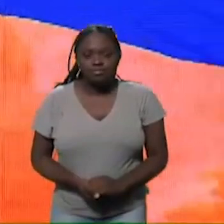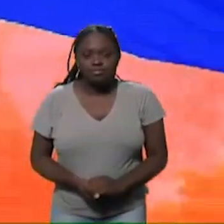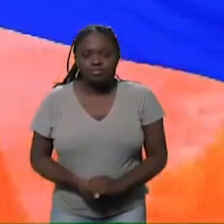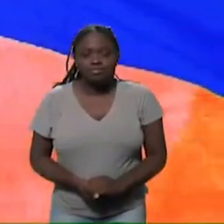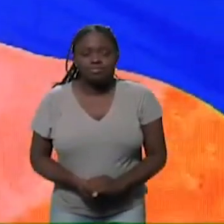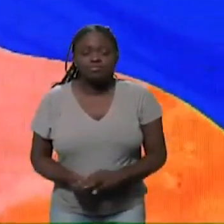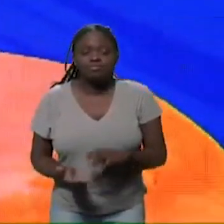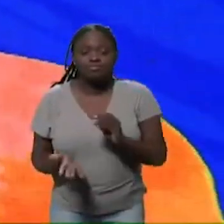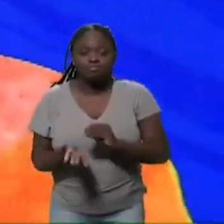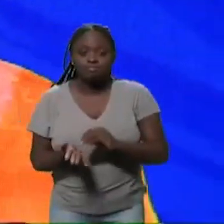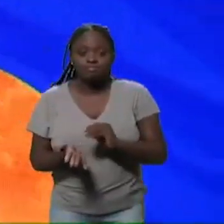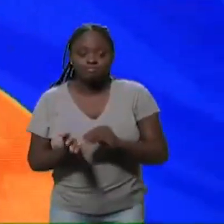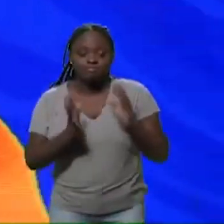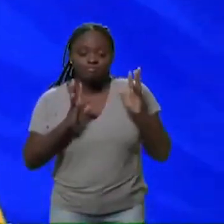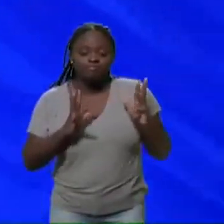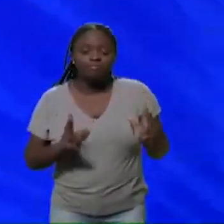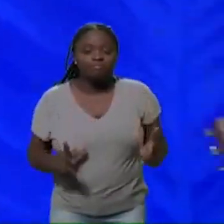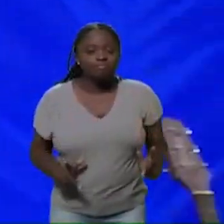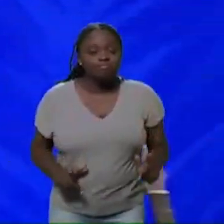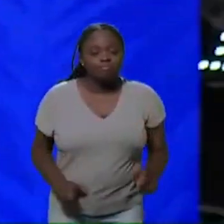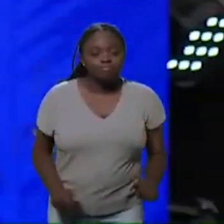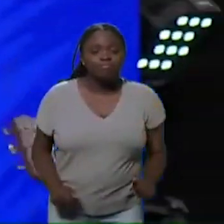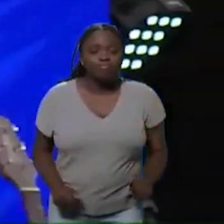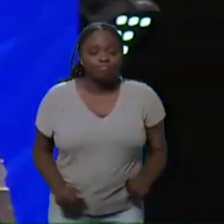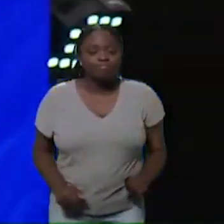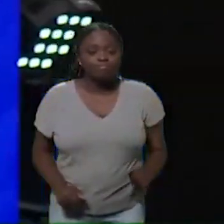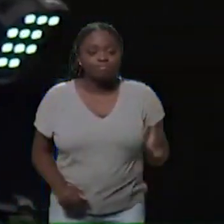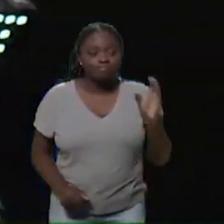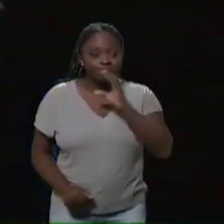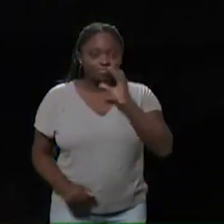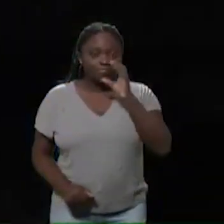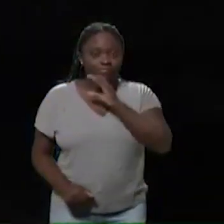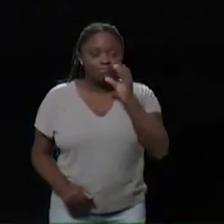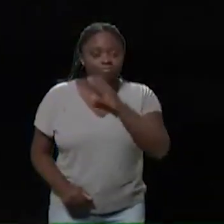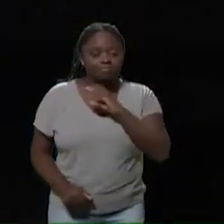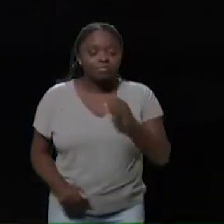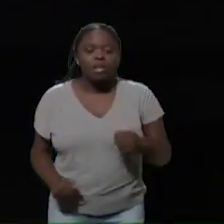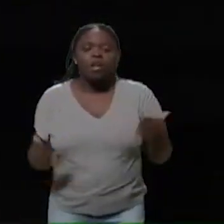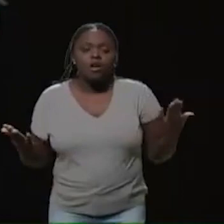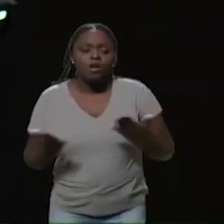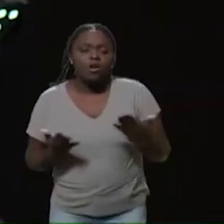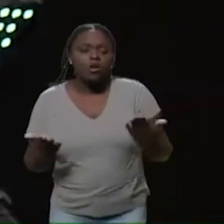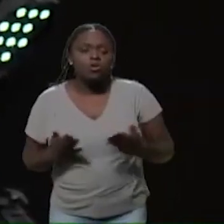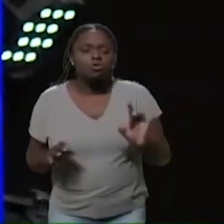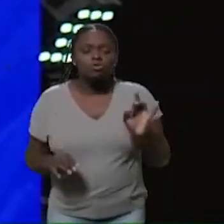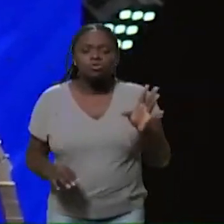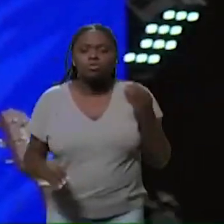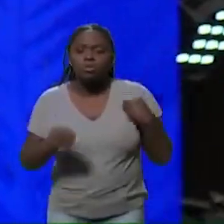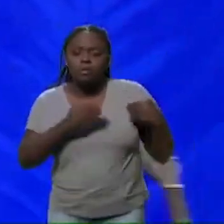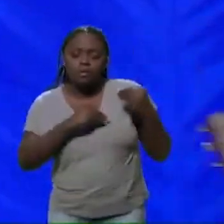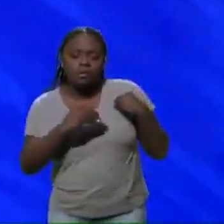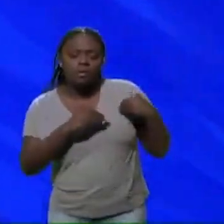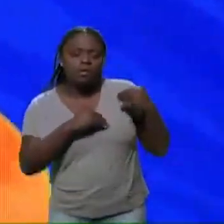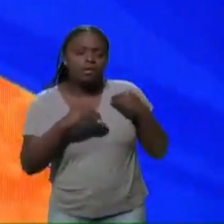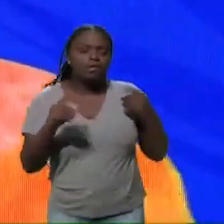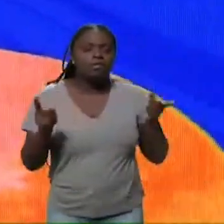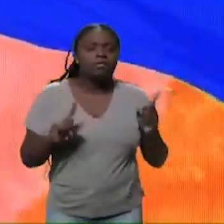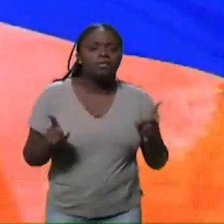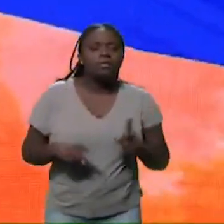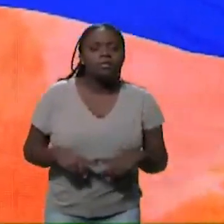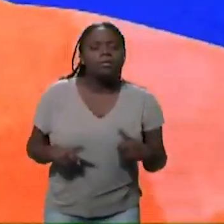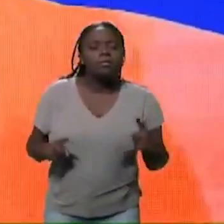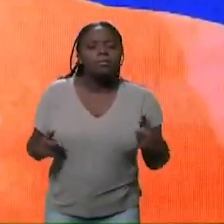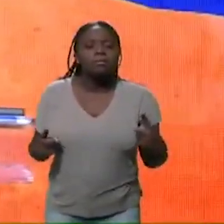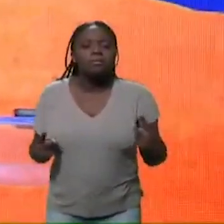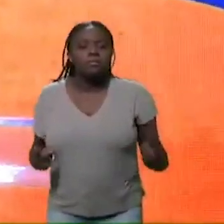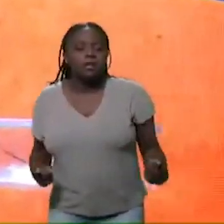A falta de pureza acelerou. Nós estamos vendo hoje não somente o pecado, mas a